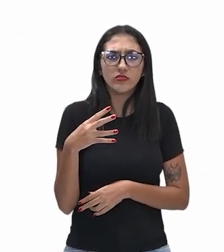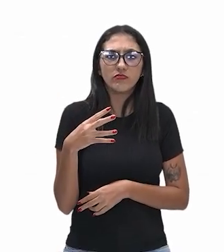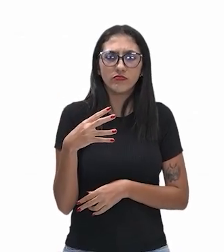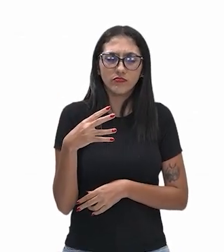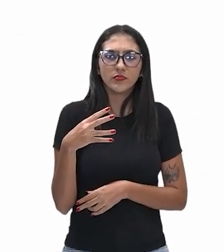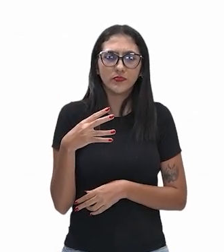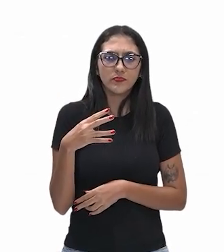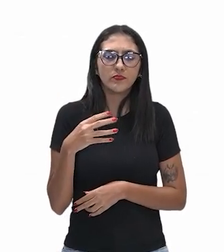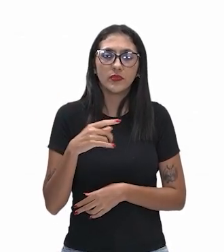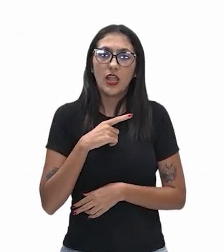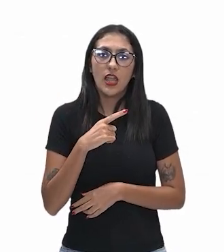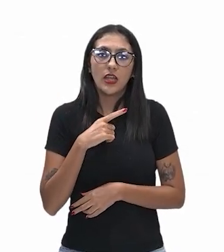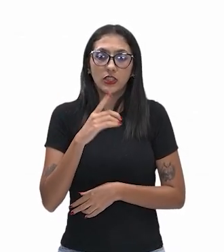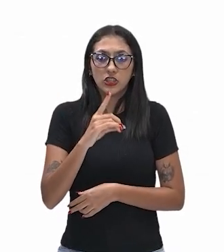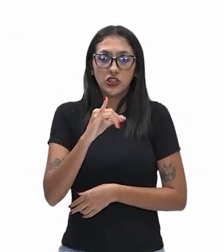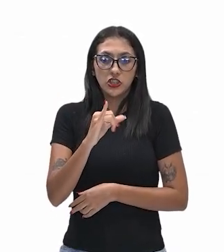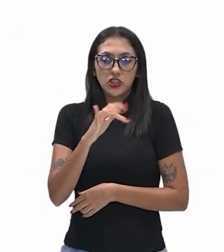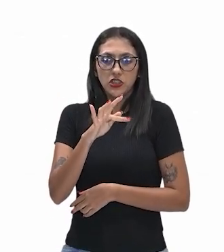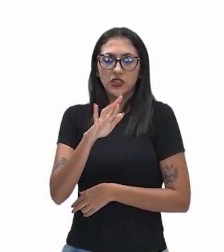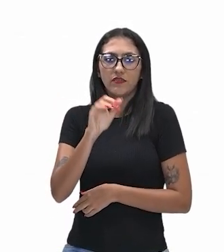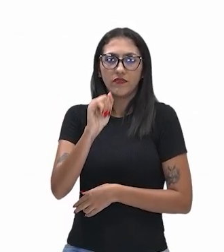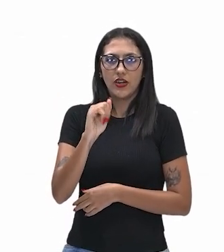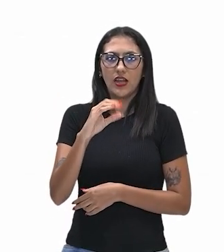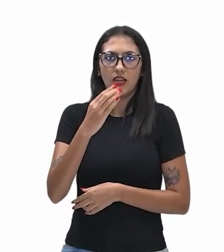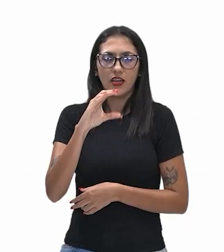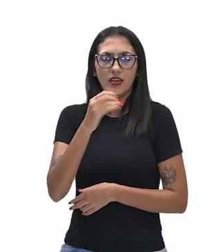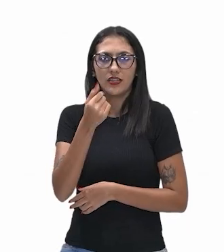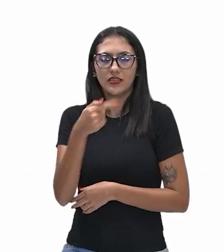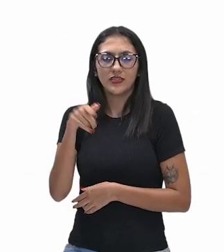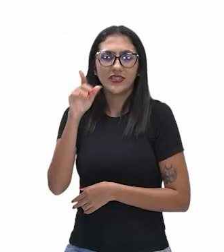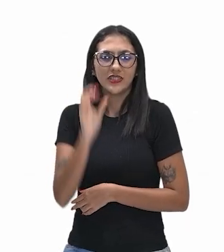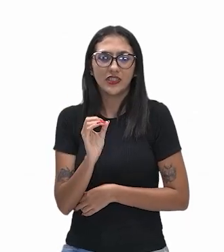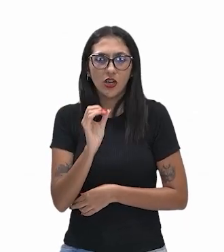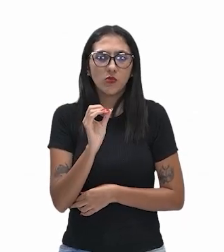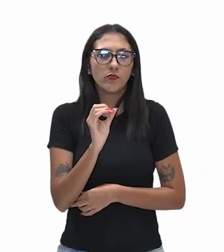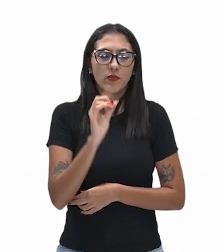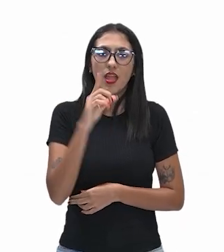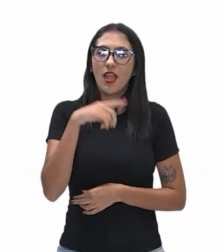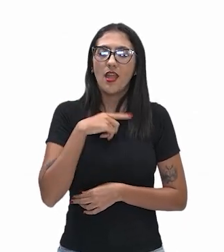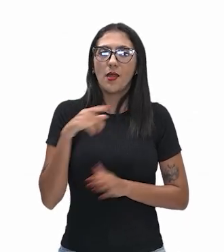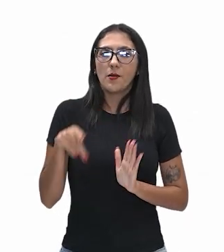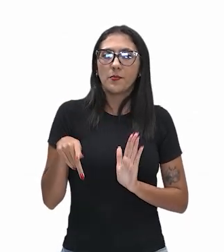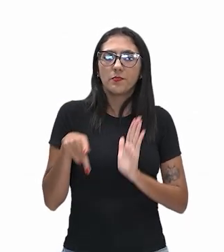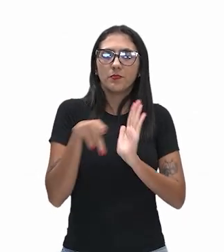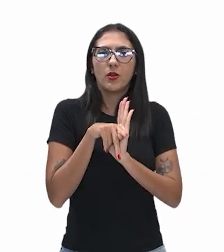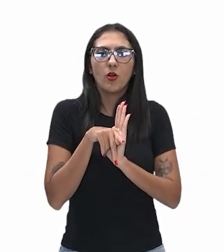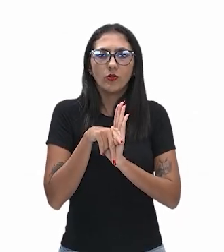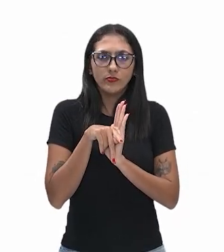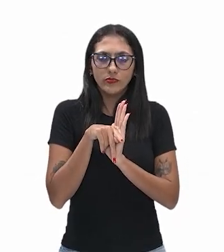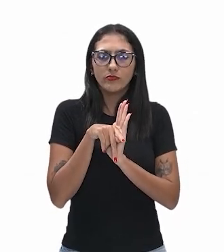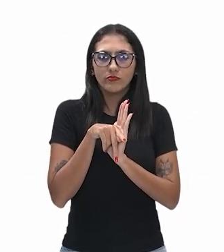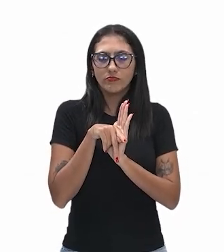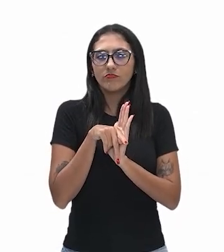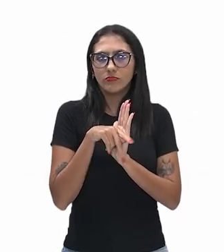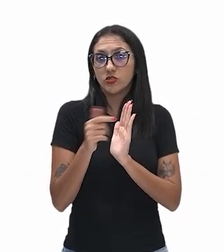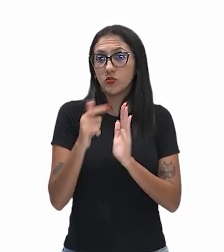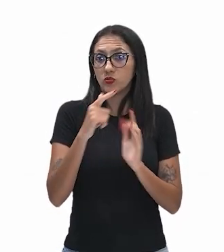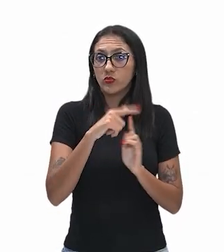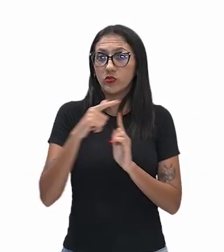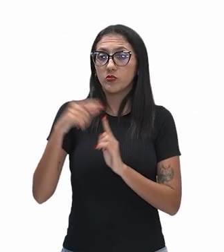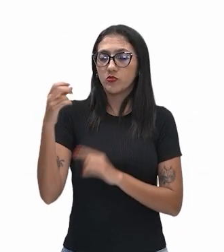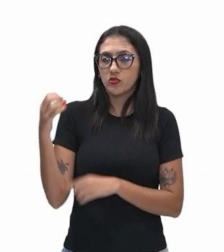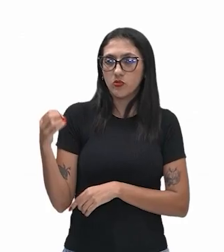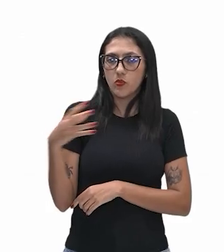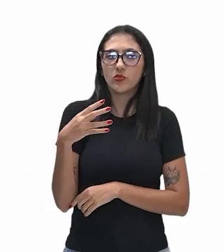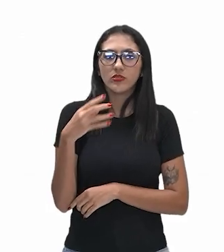O padrão de difração é o comportamento de uma onda. Só que eles fizeram isso com partículas também. Eles